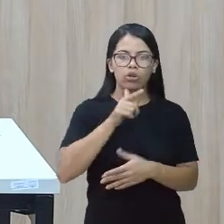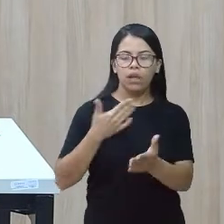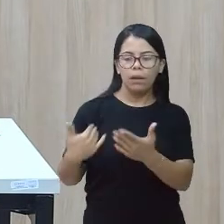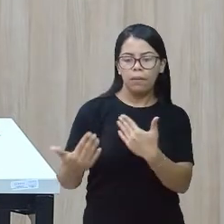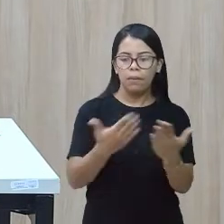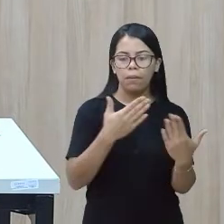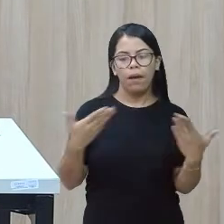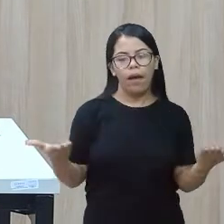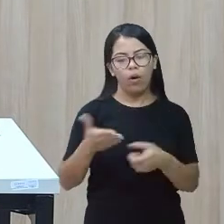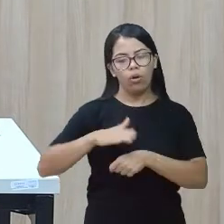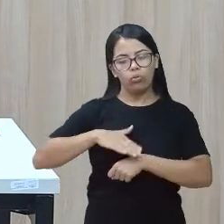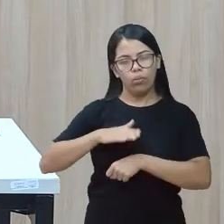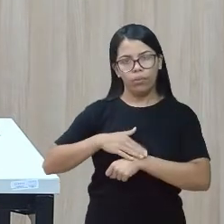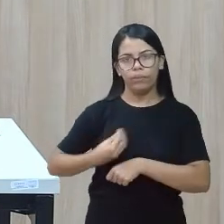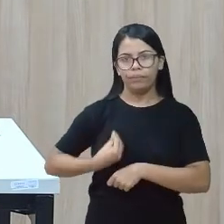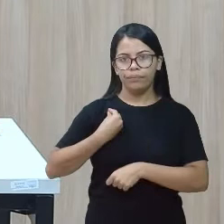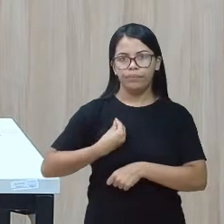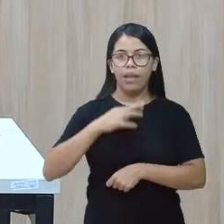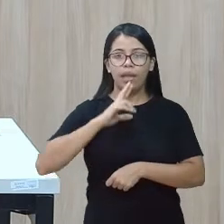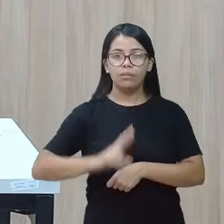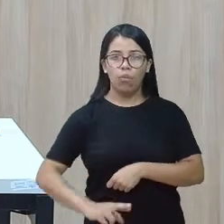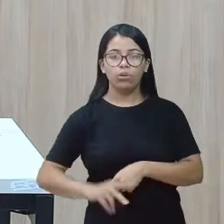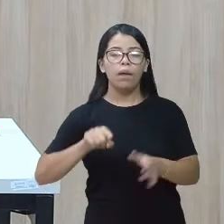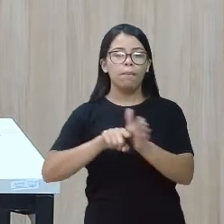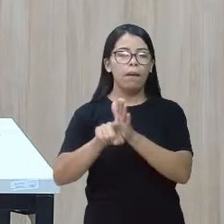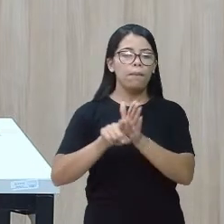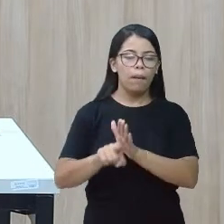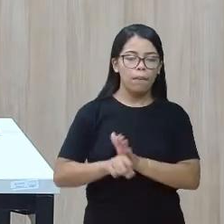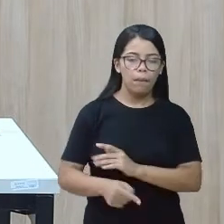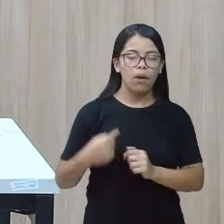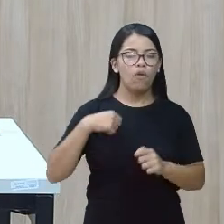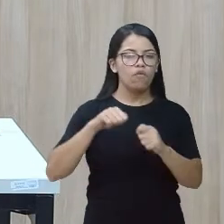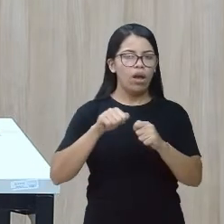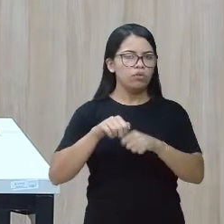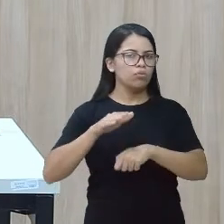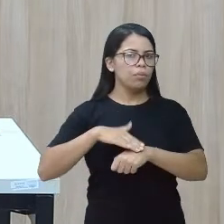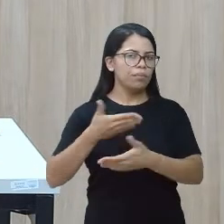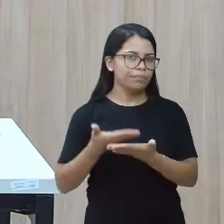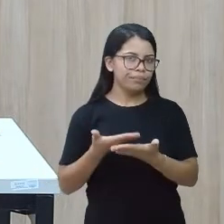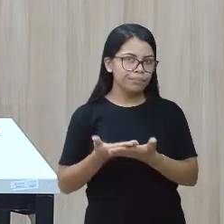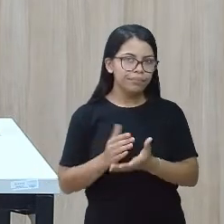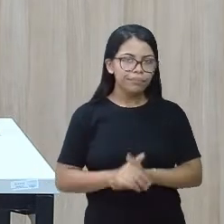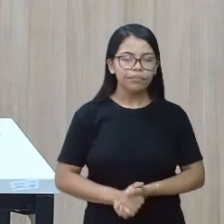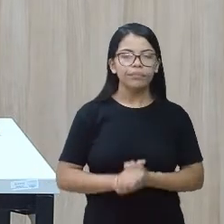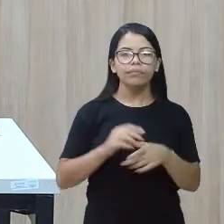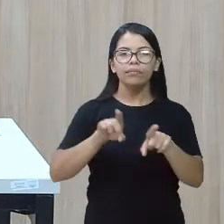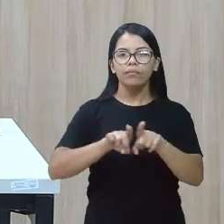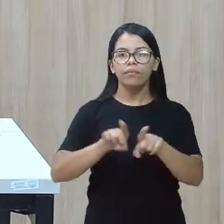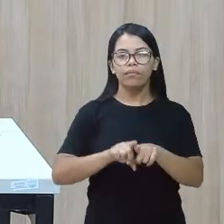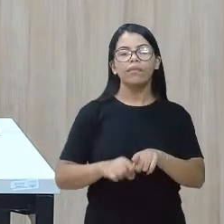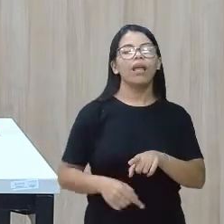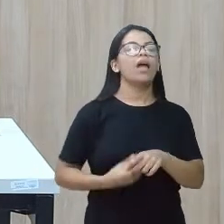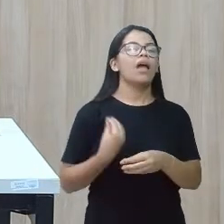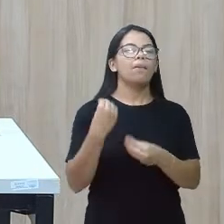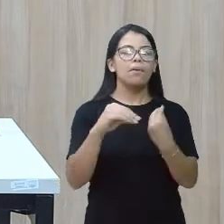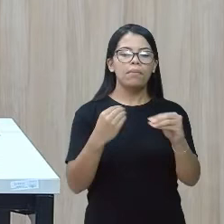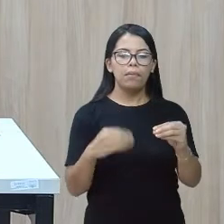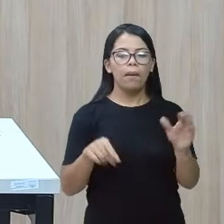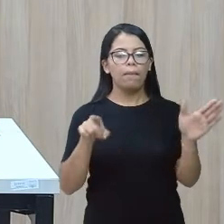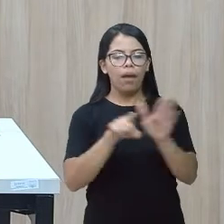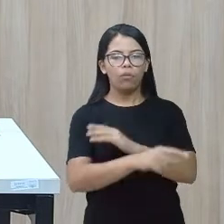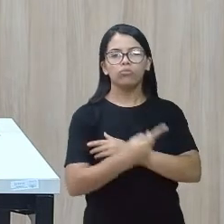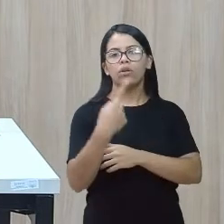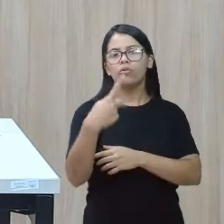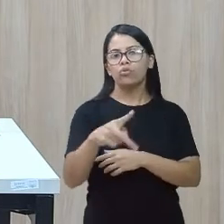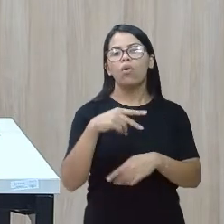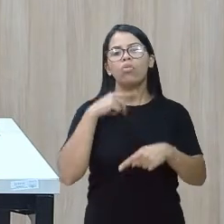nesse momento ao vivo. Responder os questionamentos que eu vou fazer durante a aula, né? Colocar perguntas, colocar suas